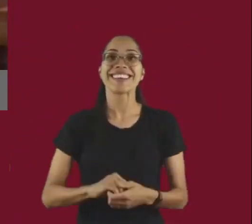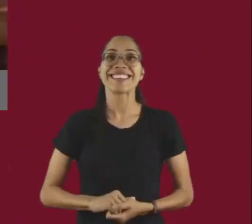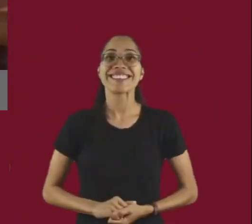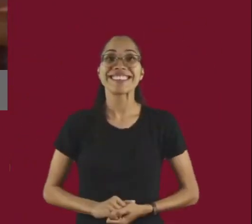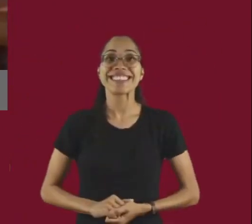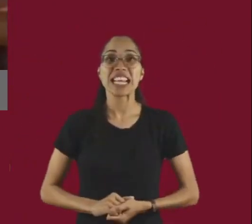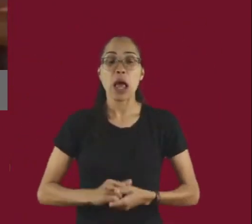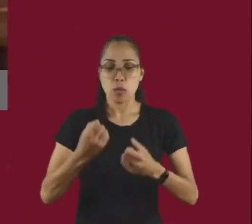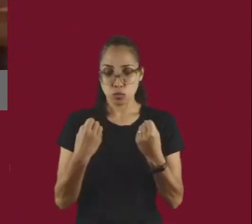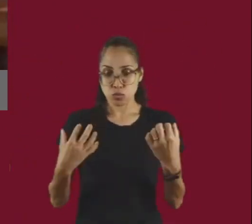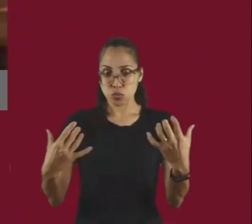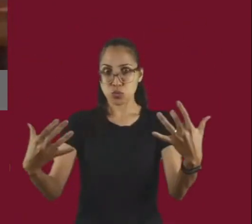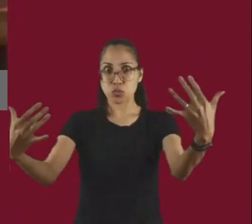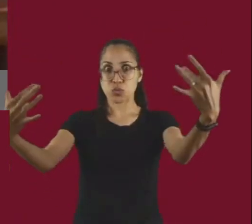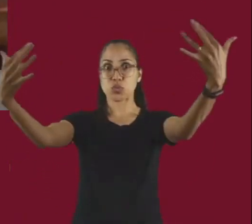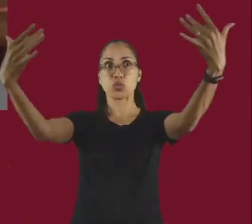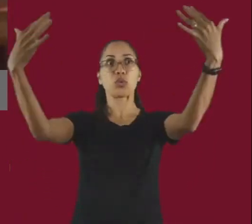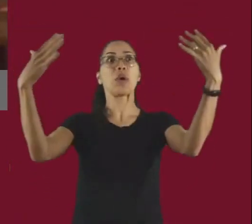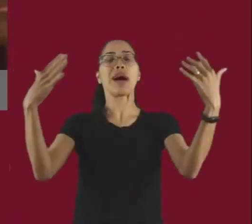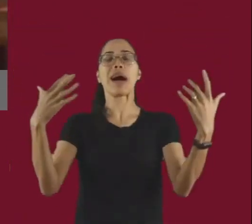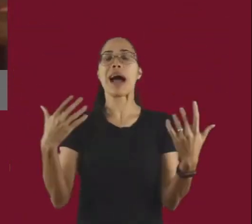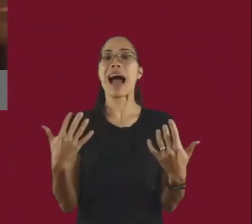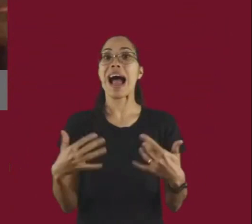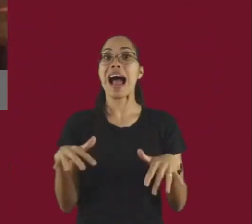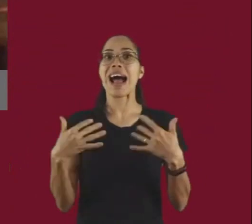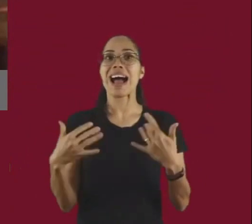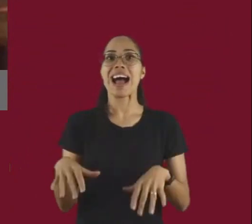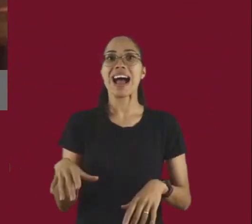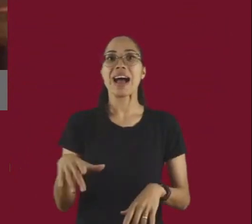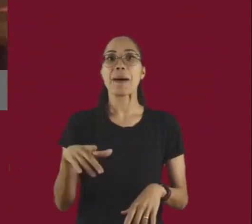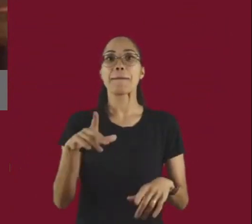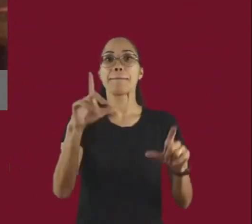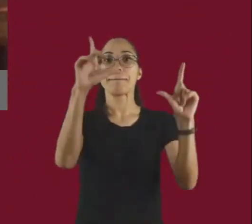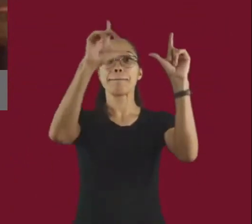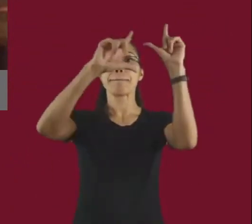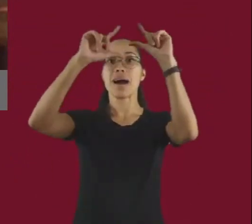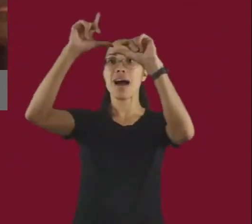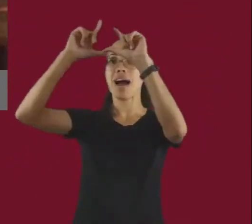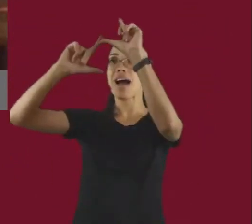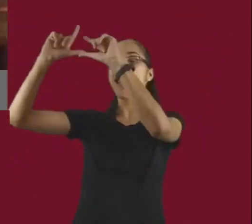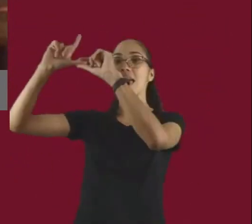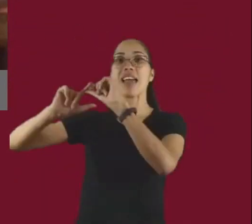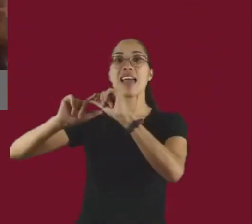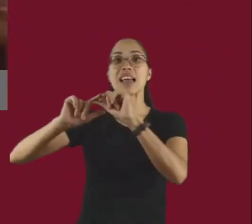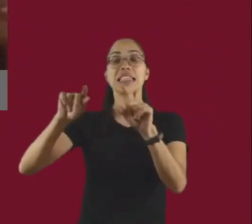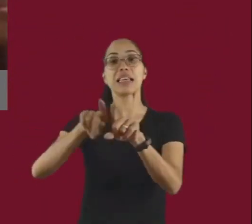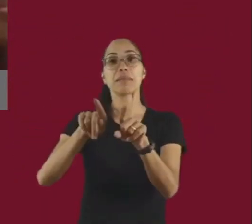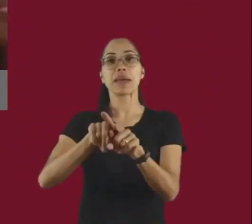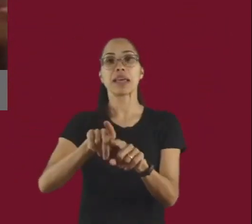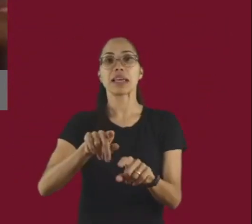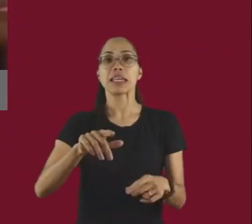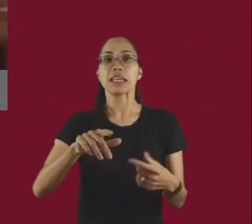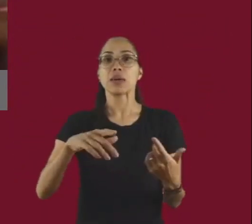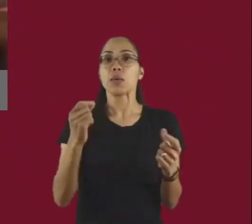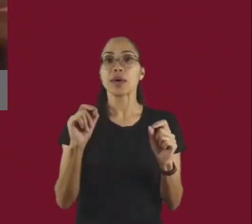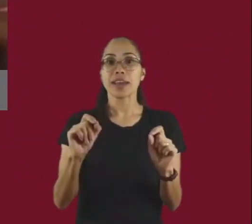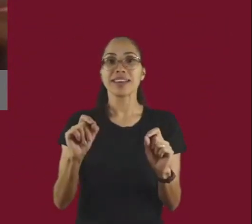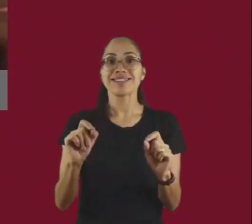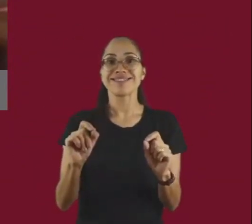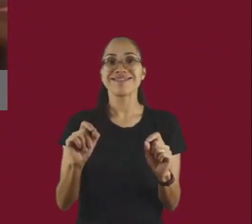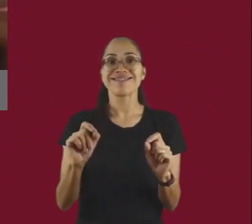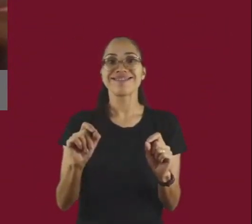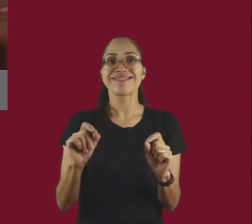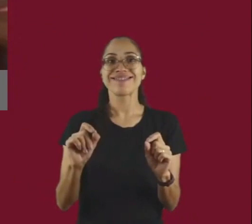chão de estrelas. E eram os fungos bioluminescentes, que sempre estiveram